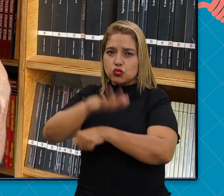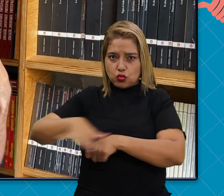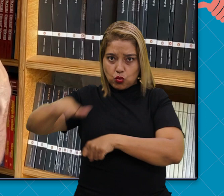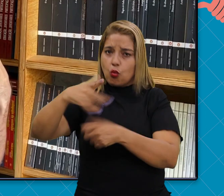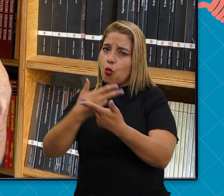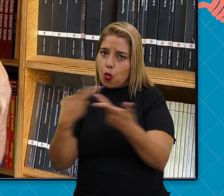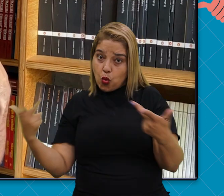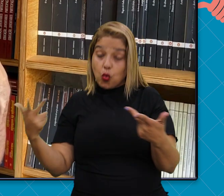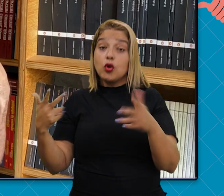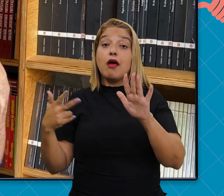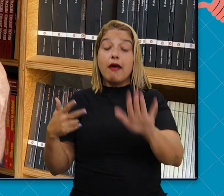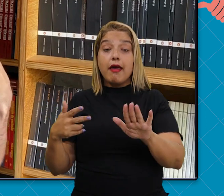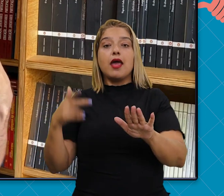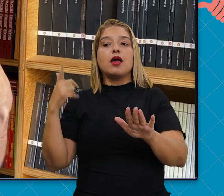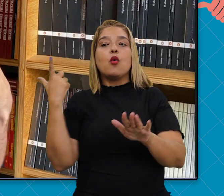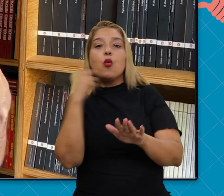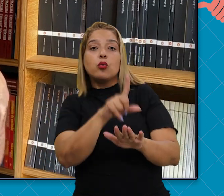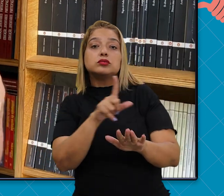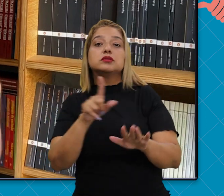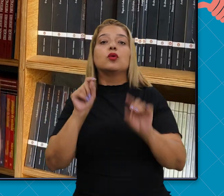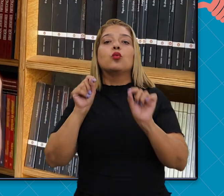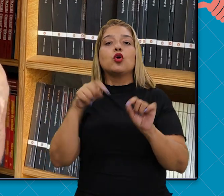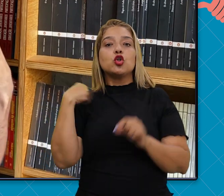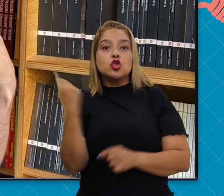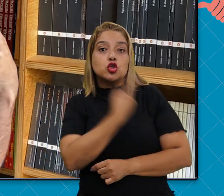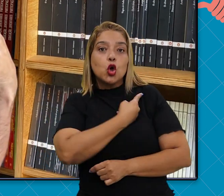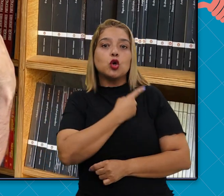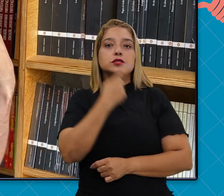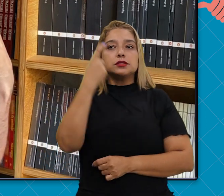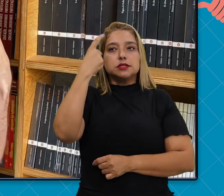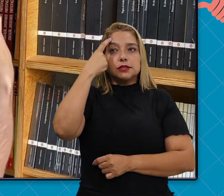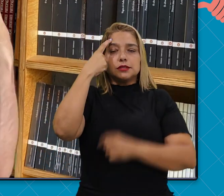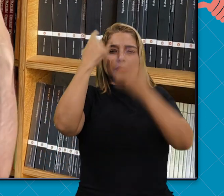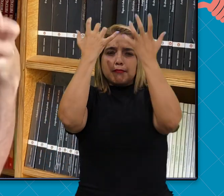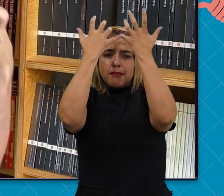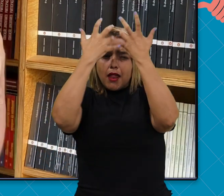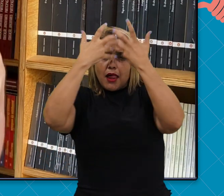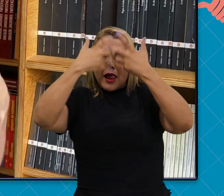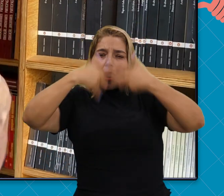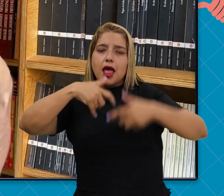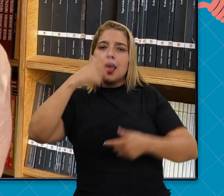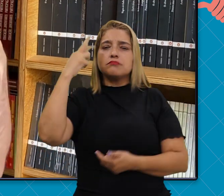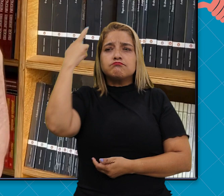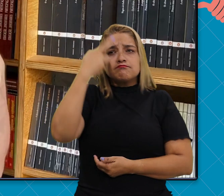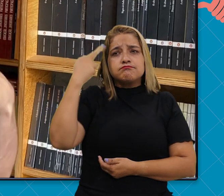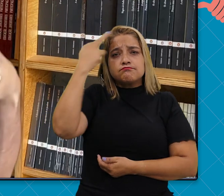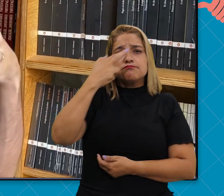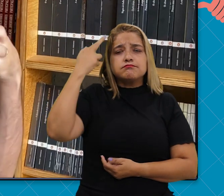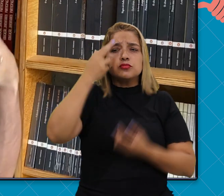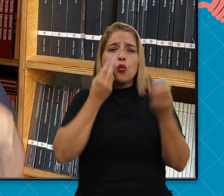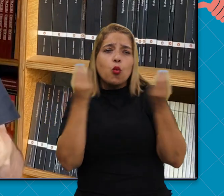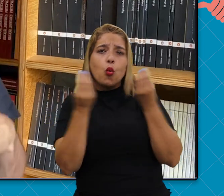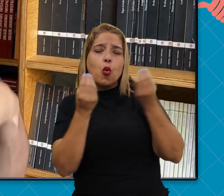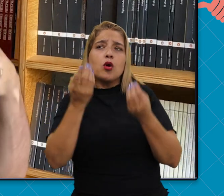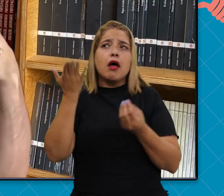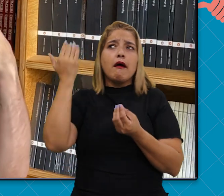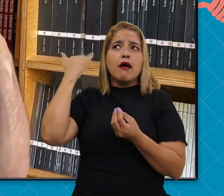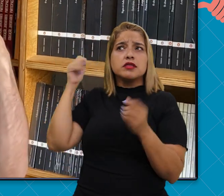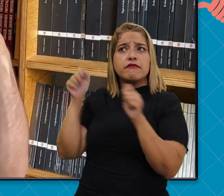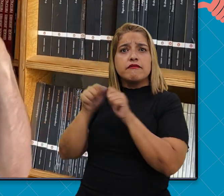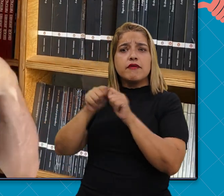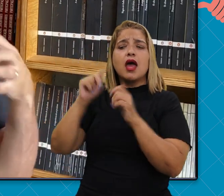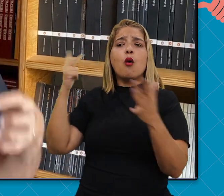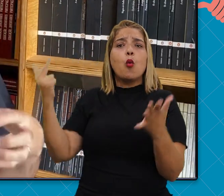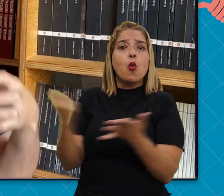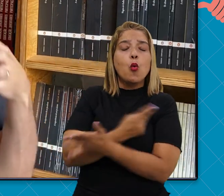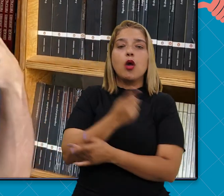Ser um meio de fazer com que sejamos cabeças pensantes, reflitamos o tempo todo